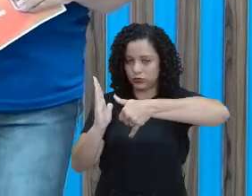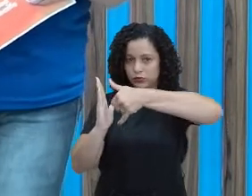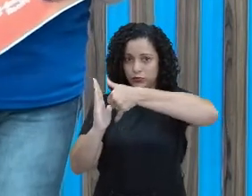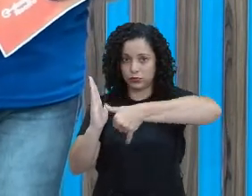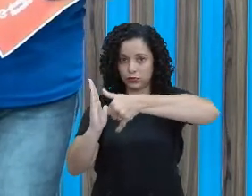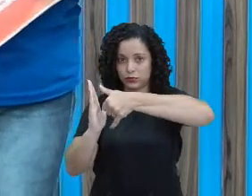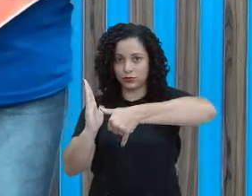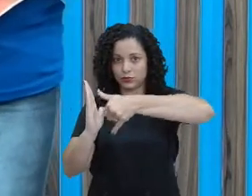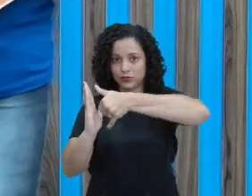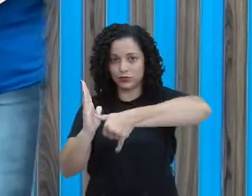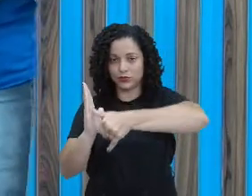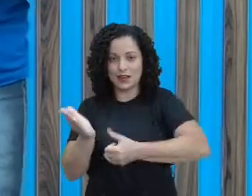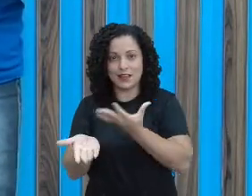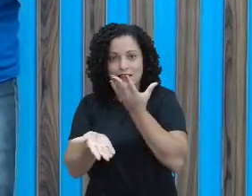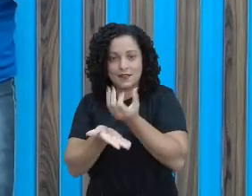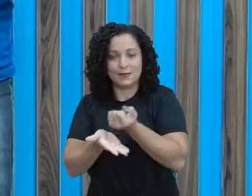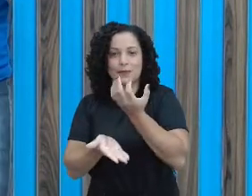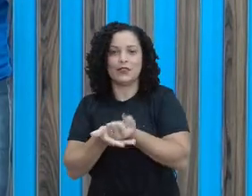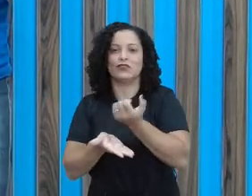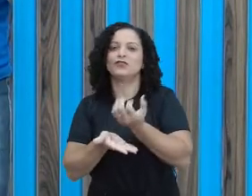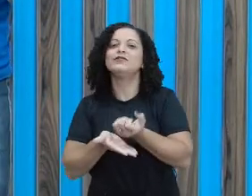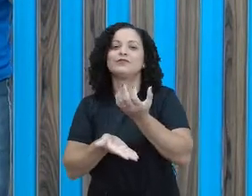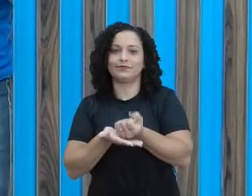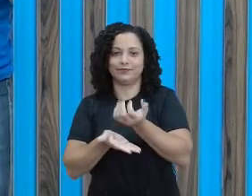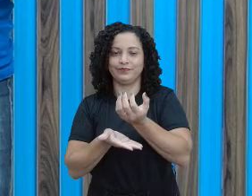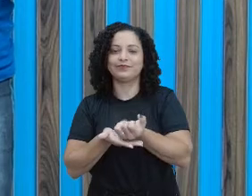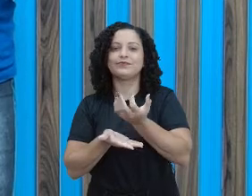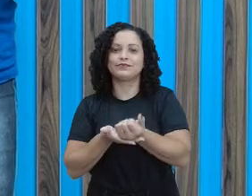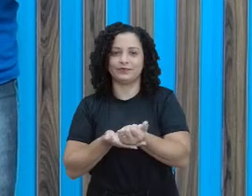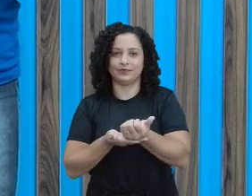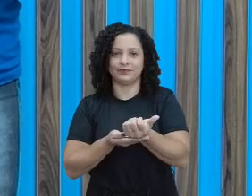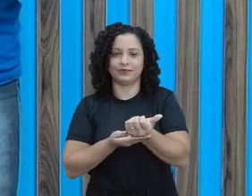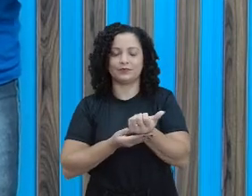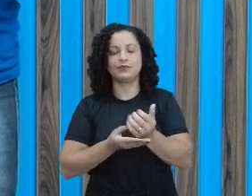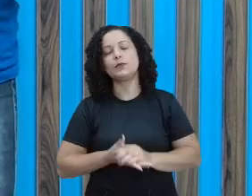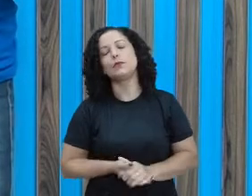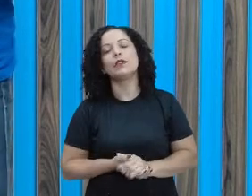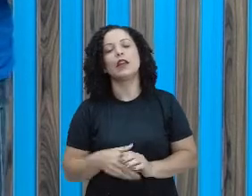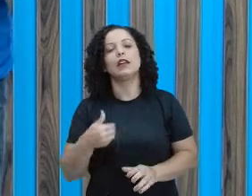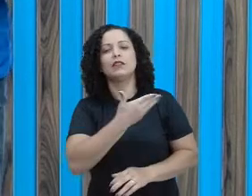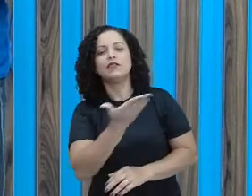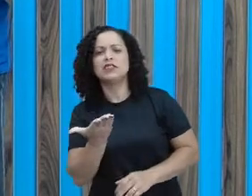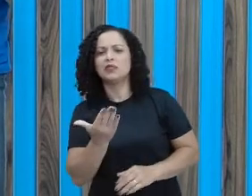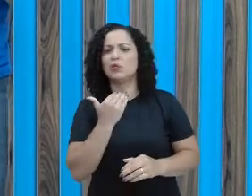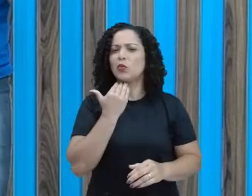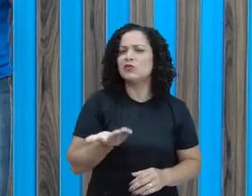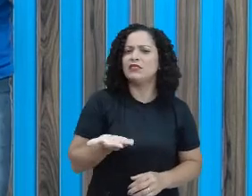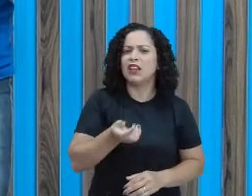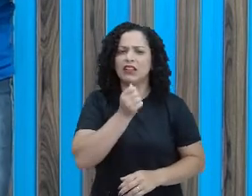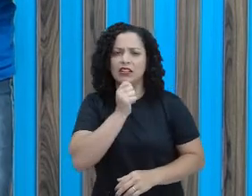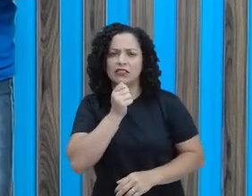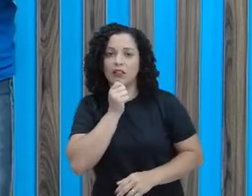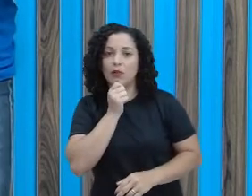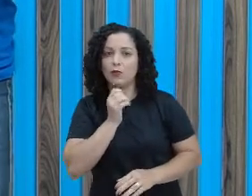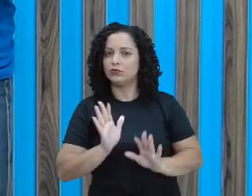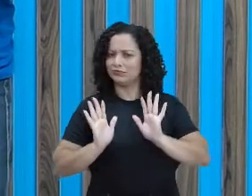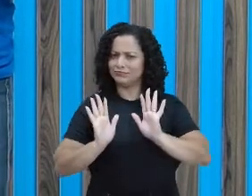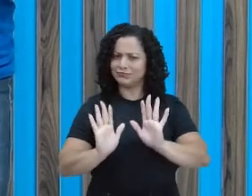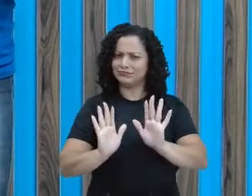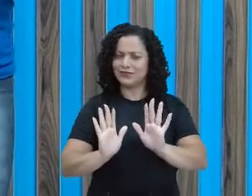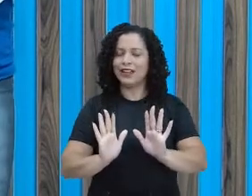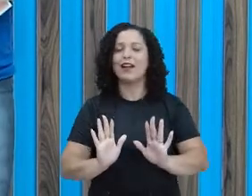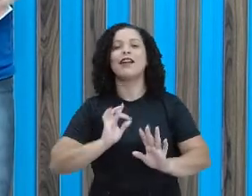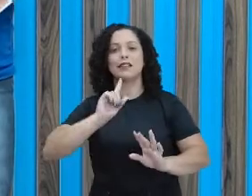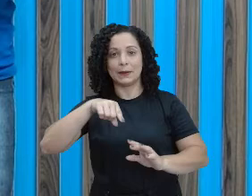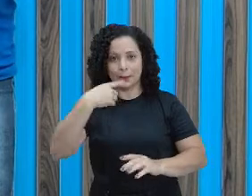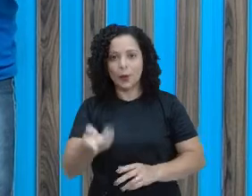podem apontar o celular de vocês, apontar a câmera e tentar baixar. Se por acaso não baixaram ainda, não tem problema. Deixa para